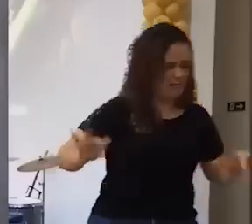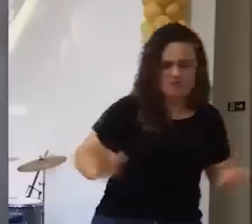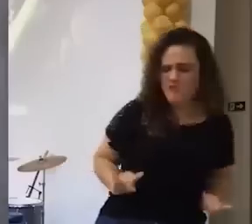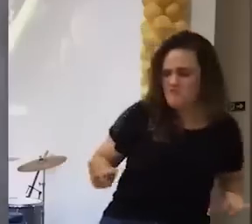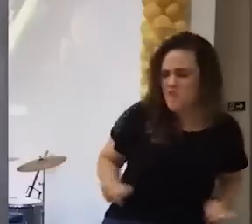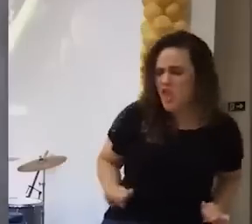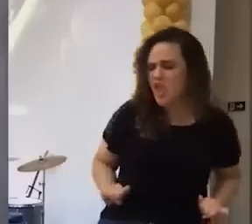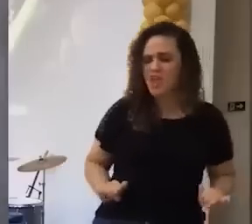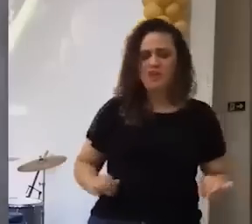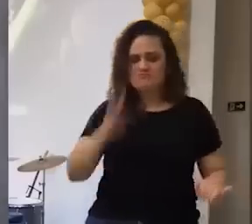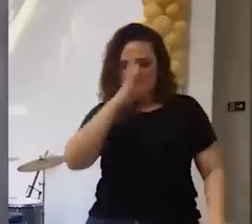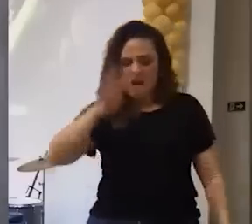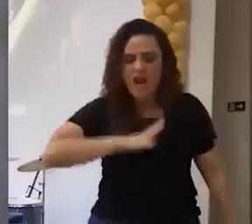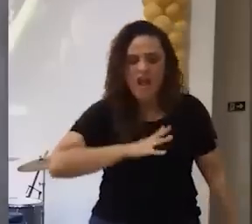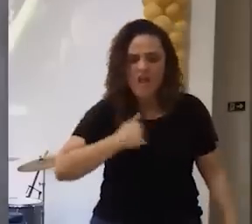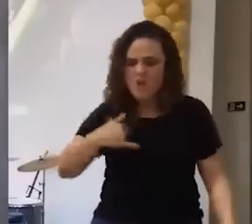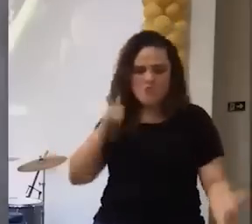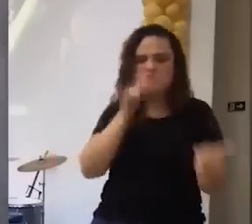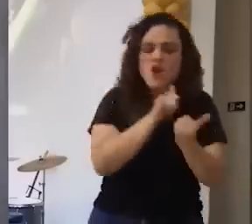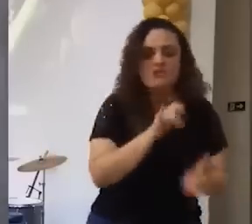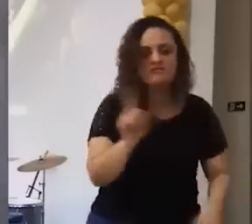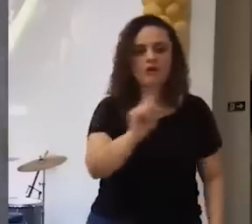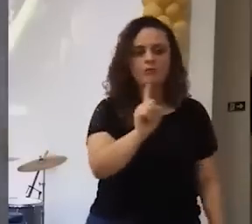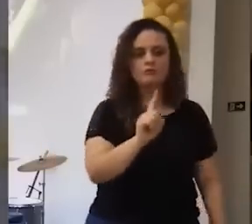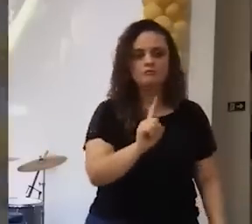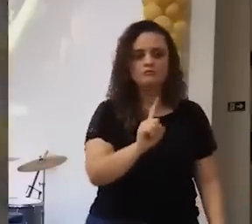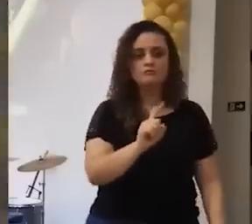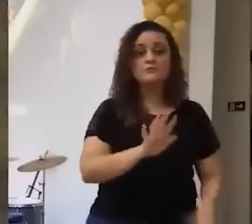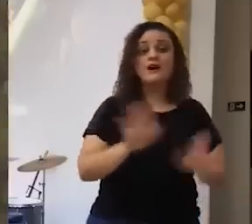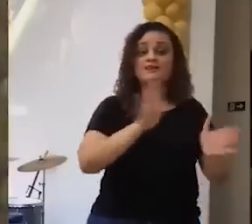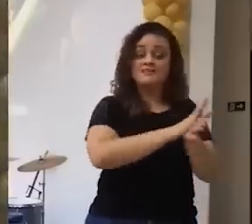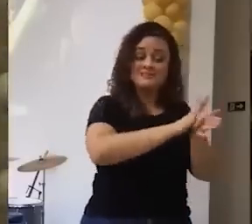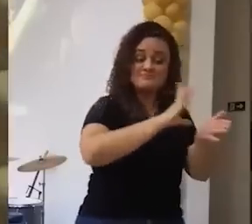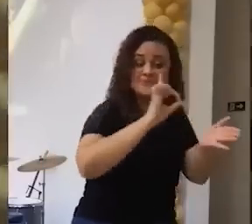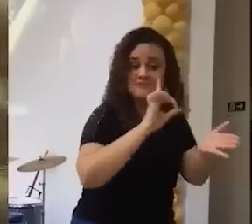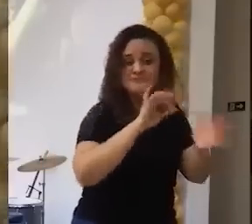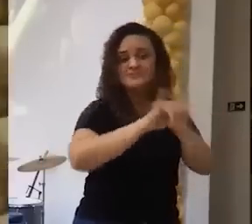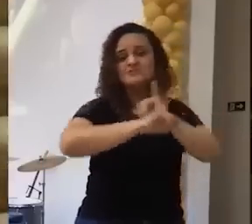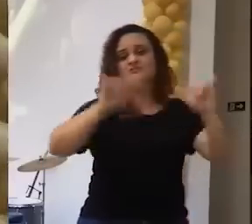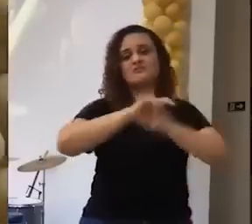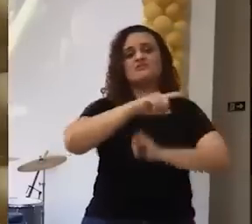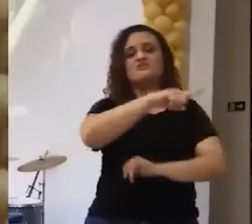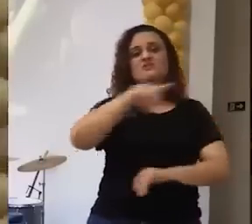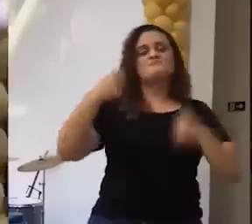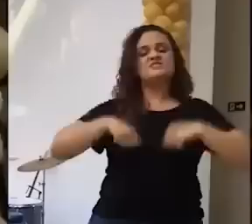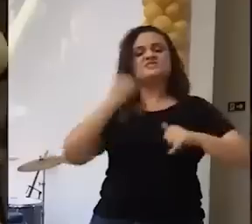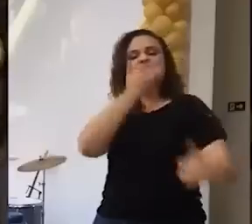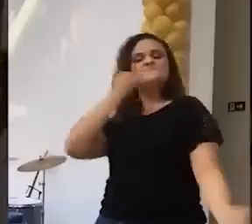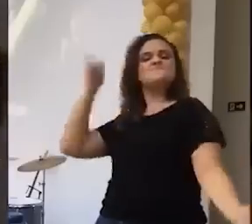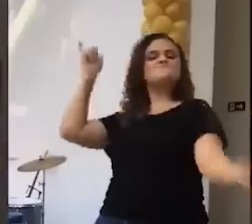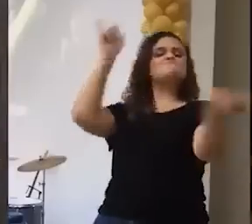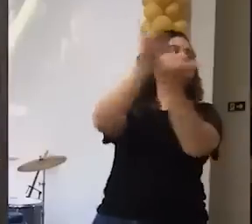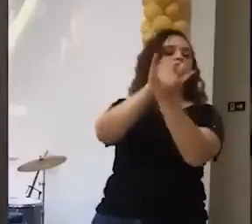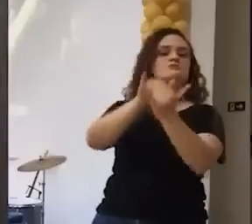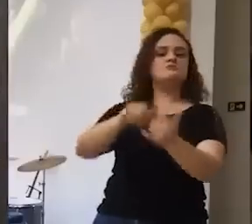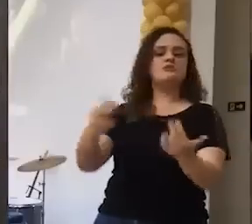não perdoo. A Bíblia diz que você deve perdoar assim como Deus em Cristo perdoou você.